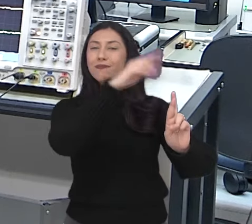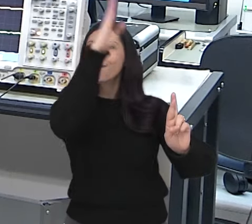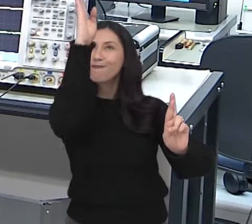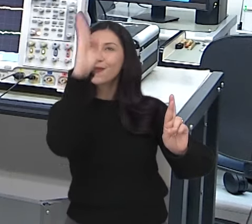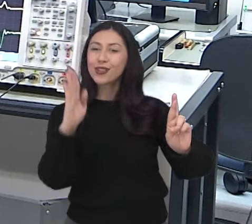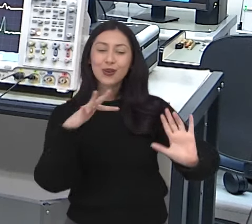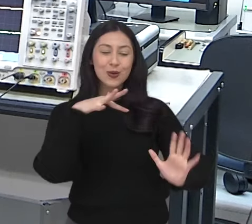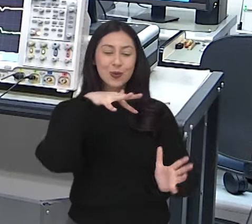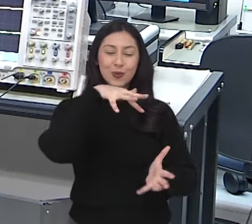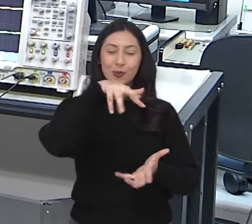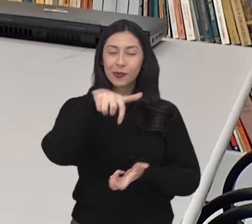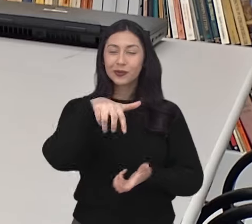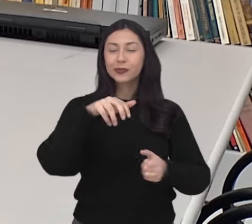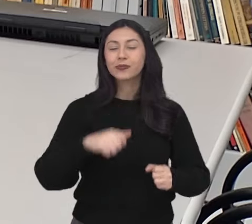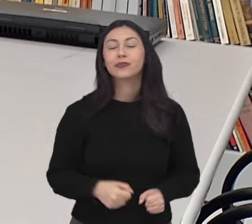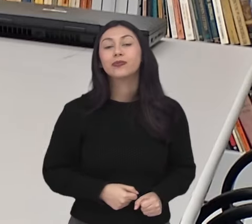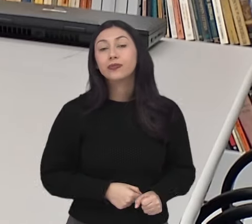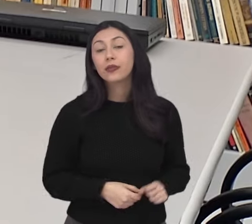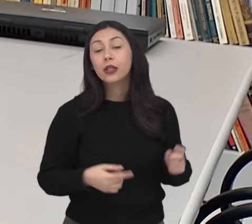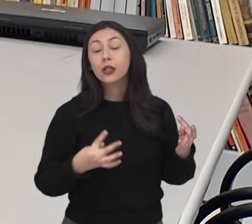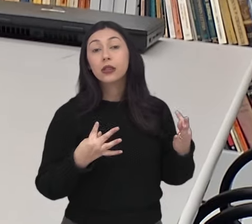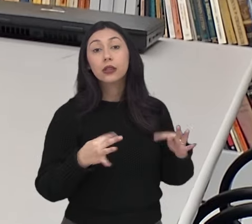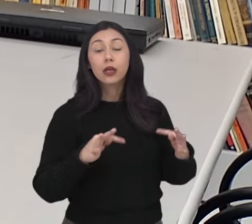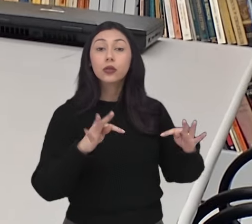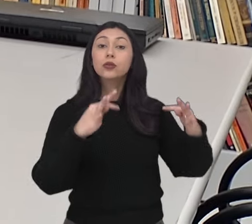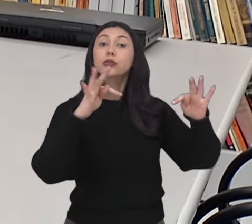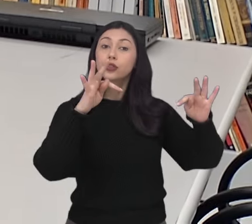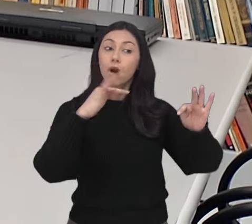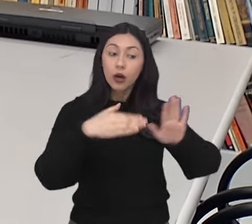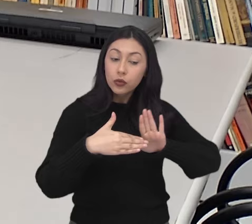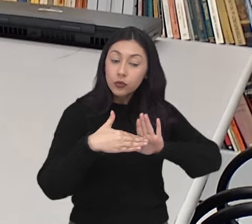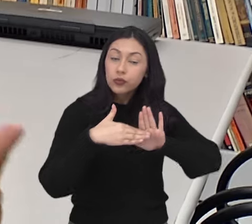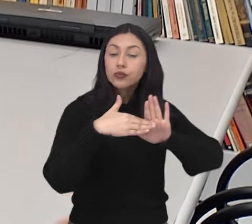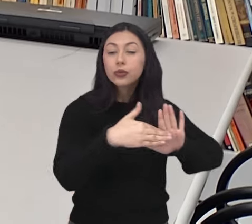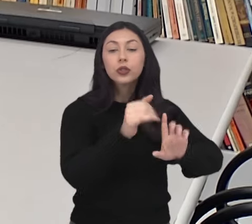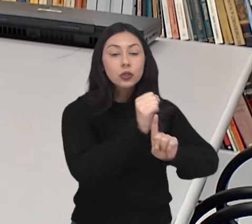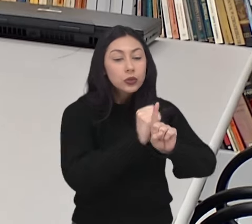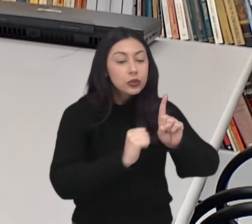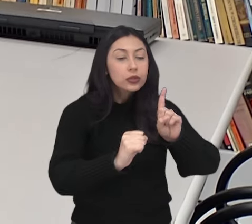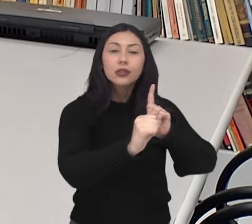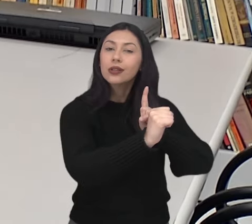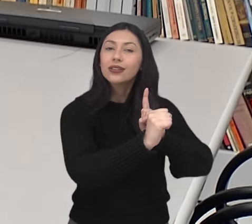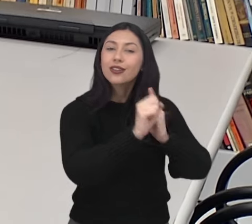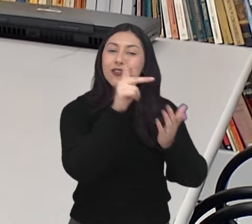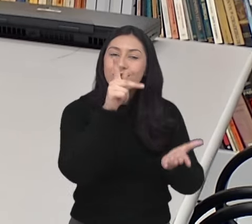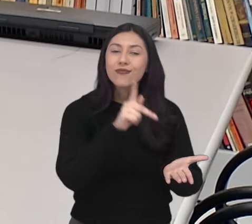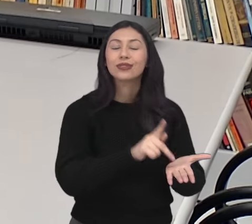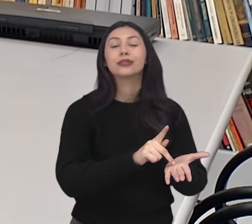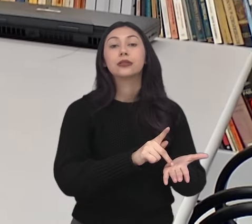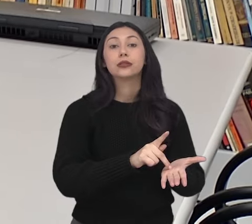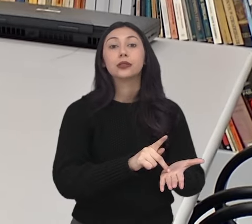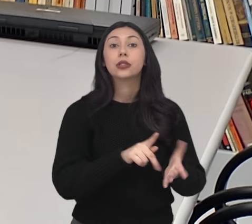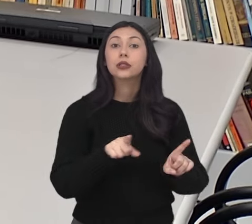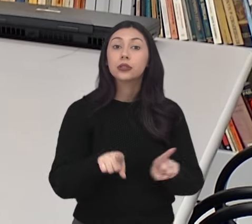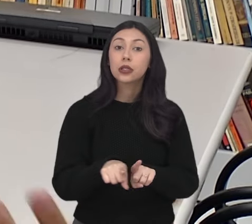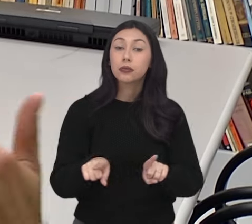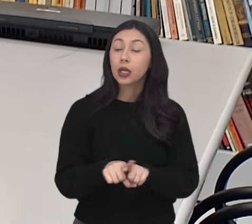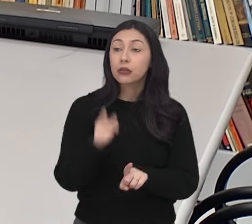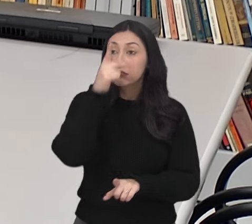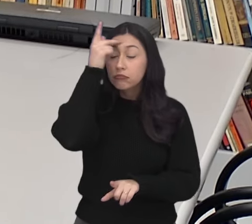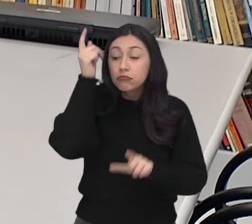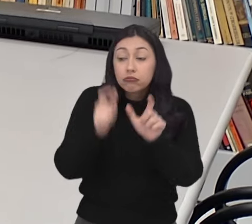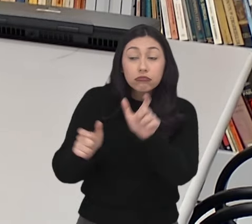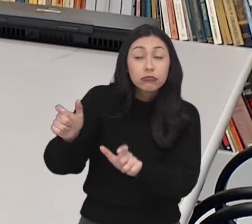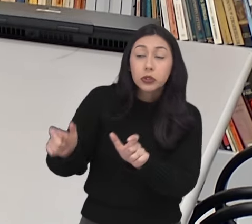para o país e para o mundo e essa tecnologia para ela realmente gerar um benefício pra sociedade ou até mesmo para um